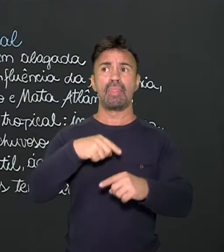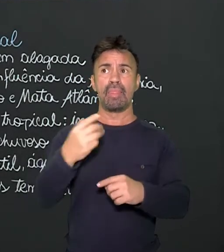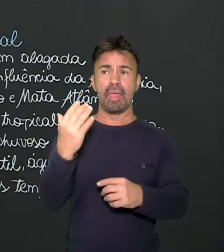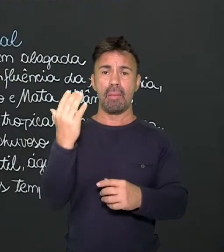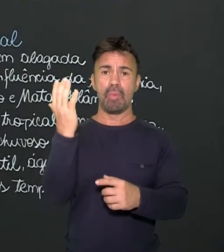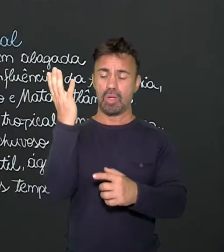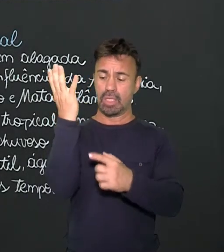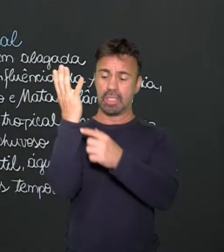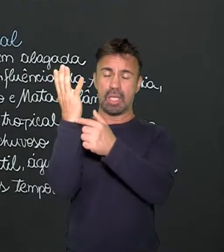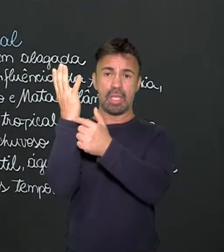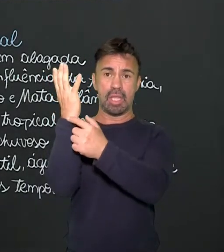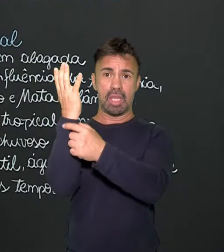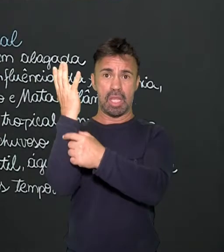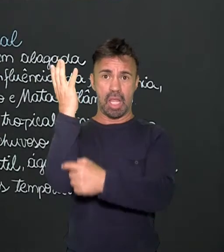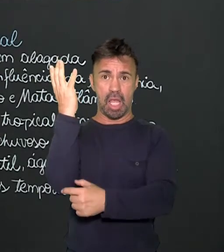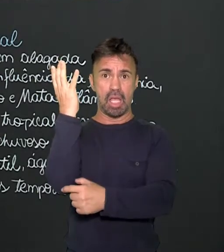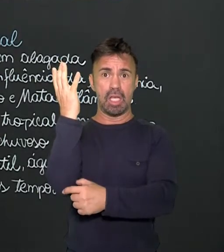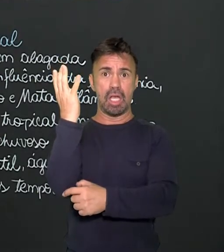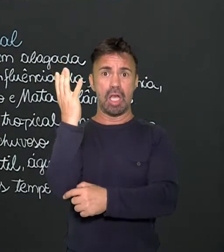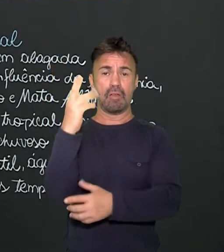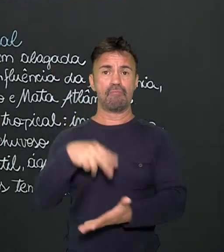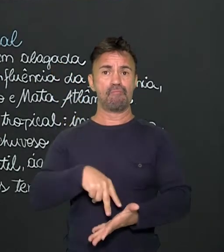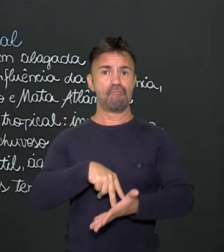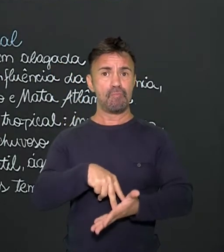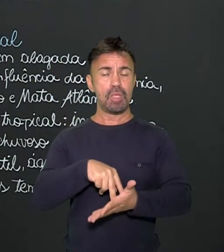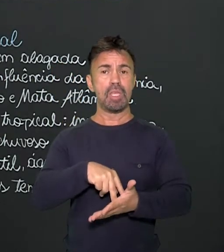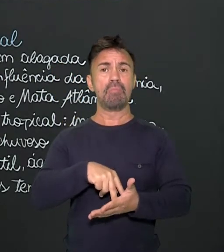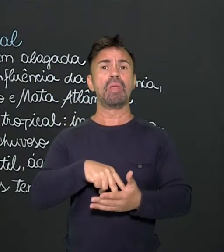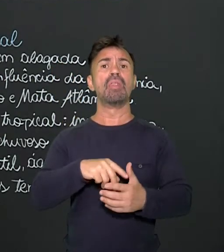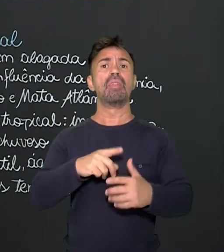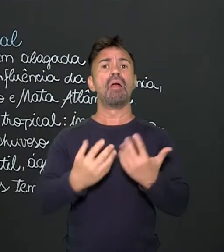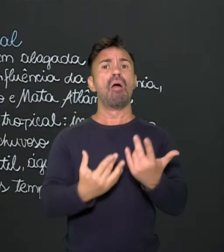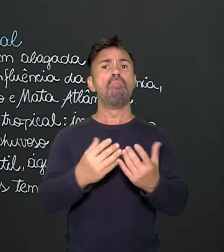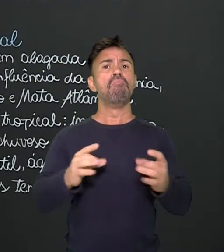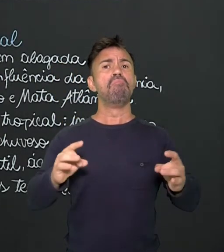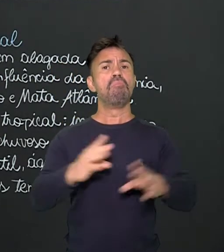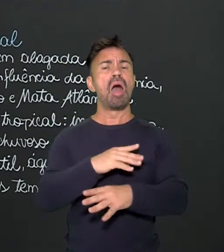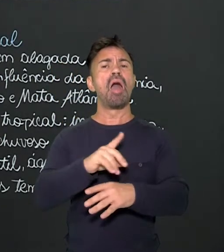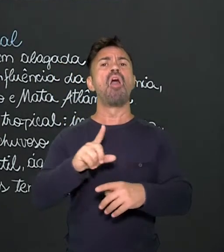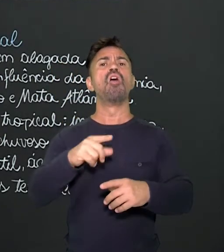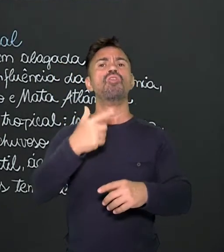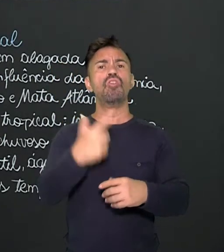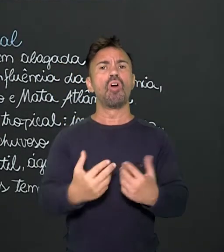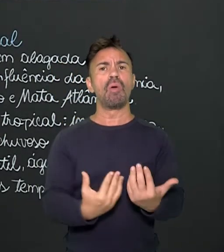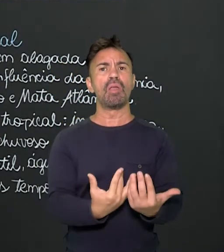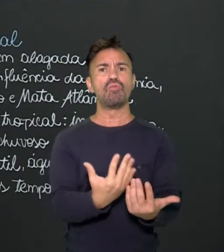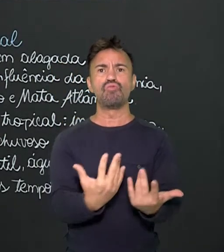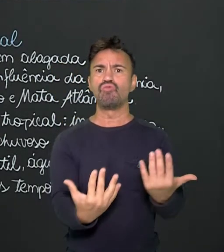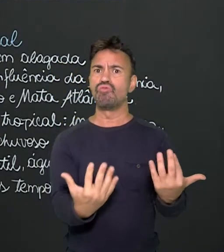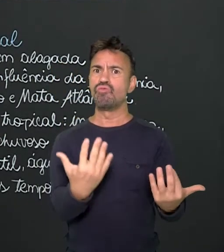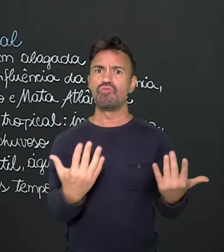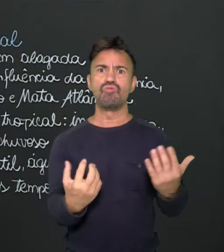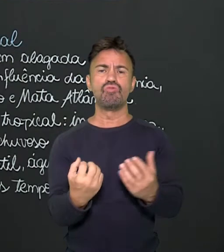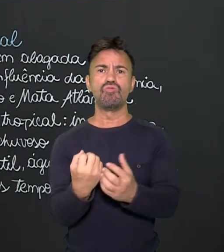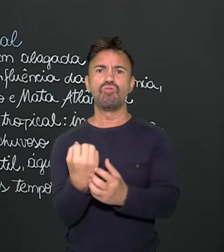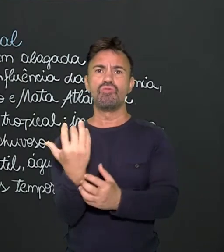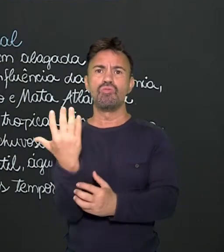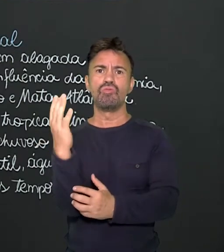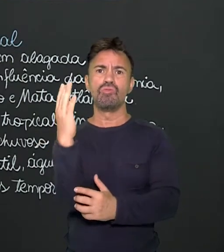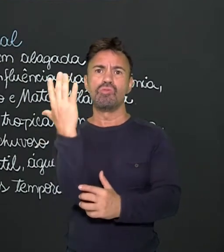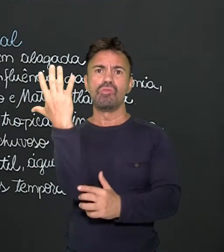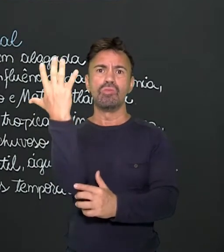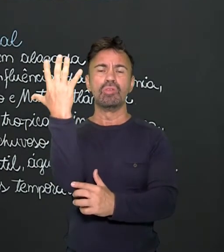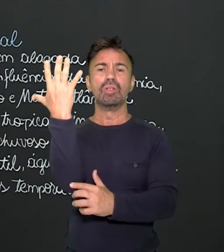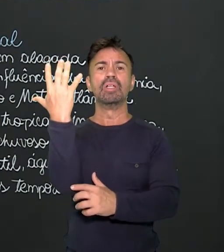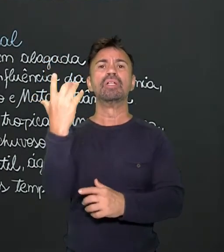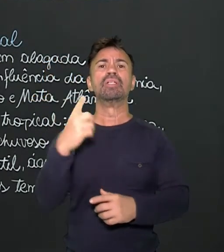esse tronco, ele resiste, então passou aquele tempo, ele volta a florescer e está tudo certo. E boa parte dessa vegetação que